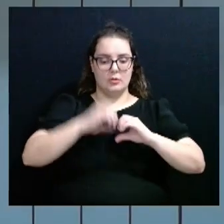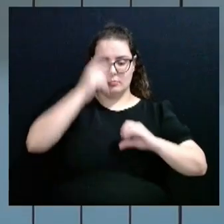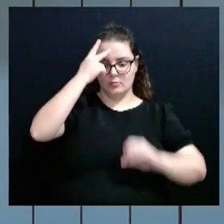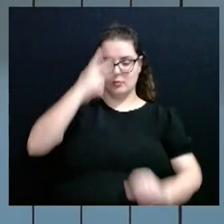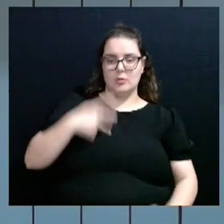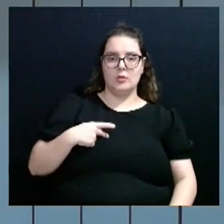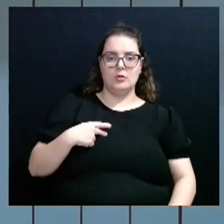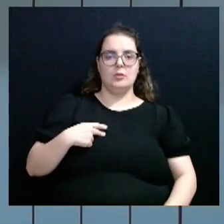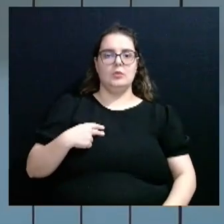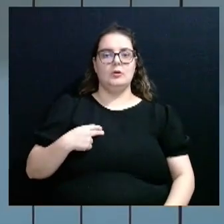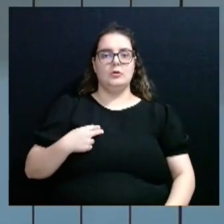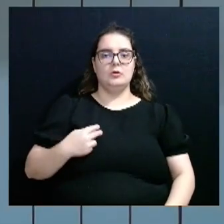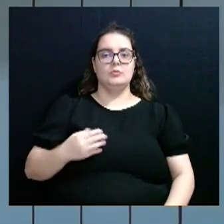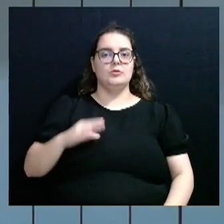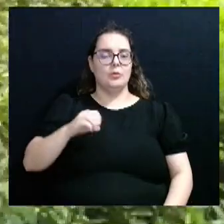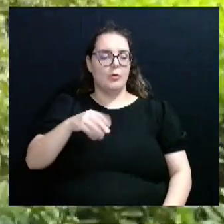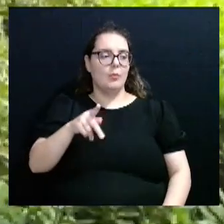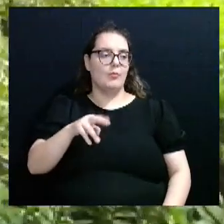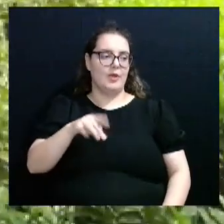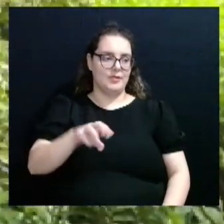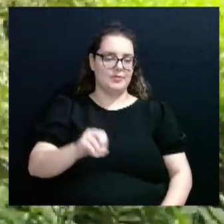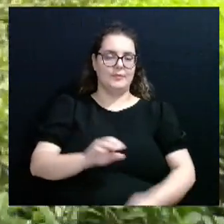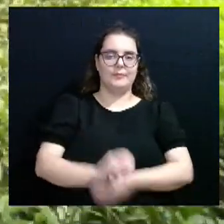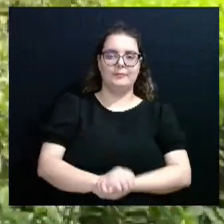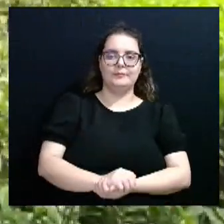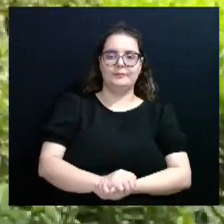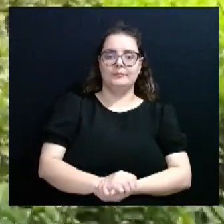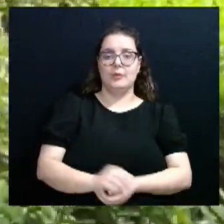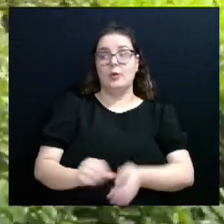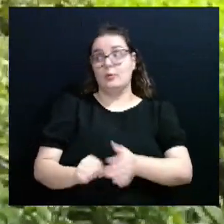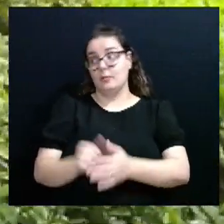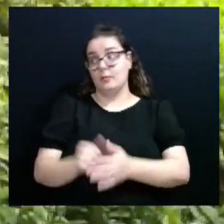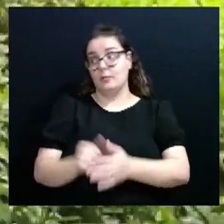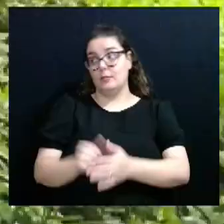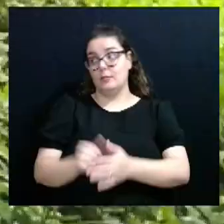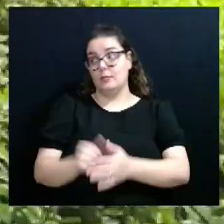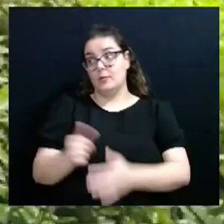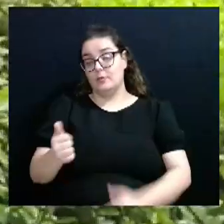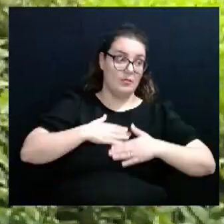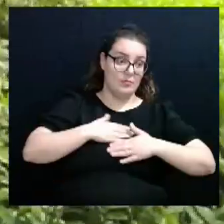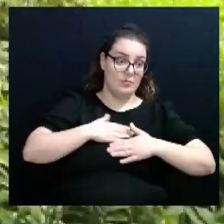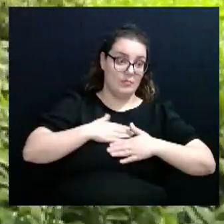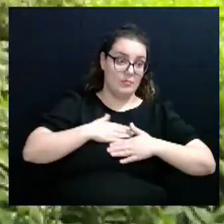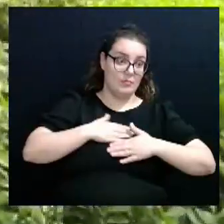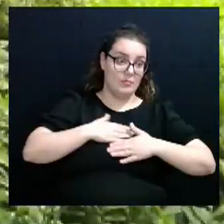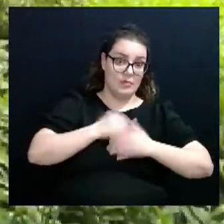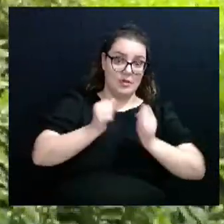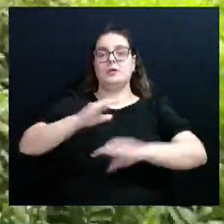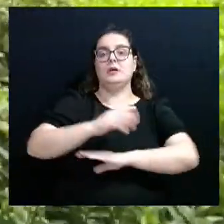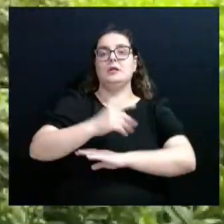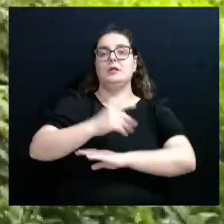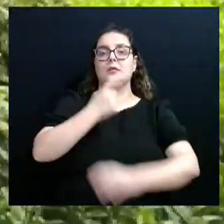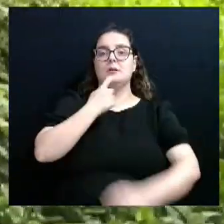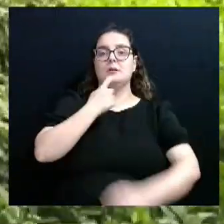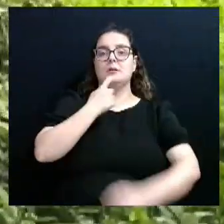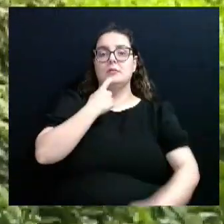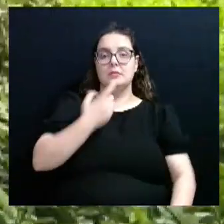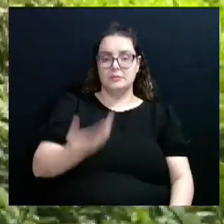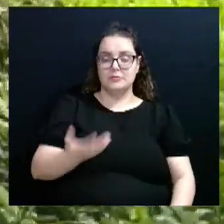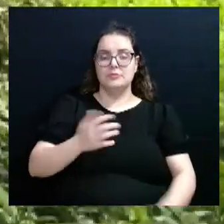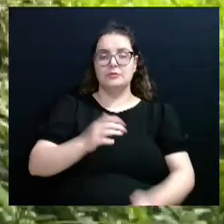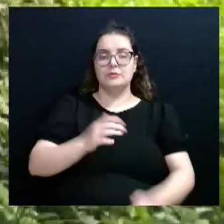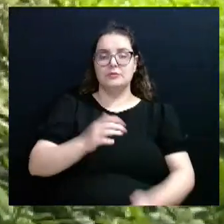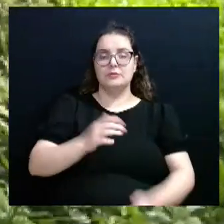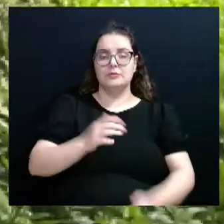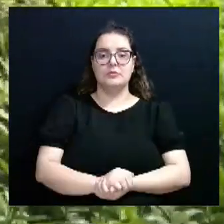autocompaixão. Bom, primeiramente, é um prazer estar aqui com vocês da TV Câmara de Campinas. Atualmente eu não moro em